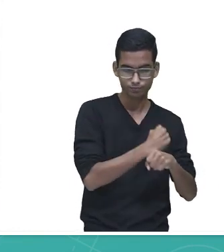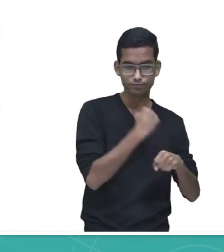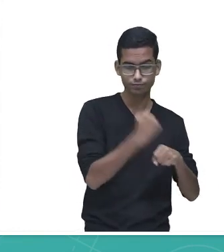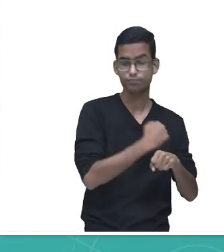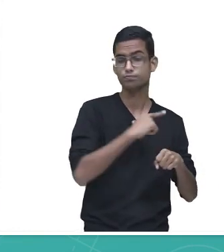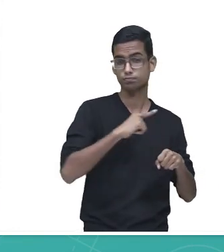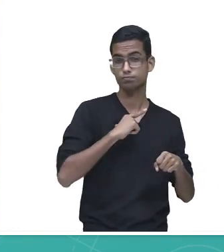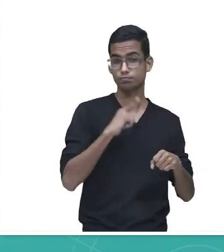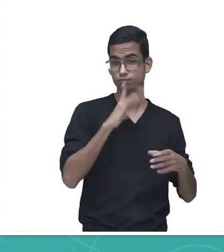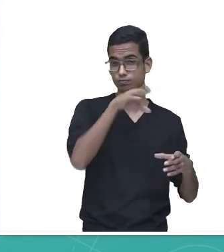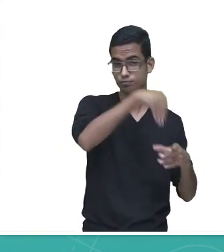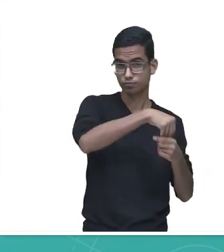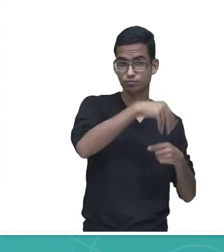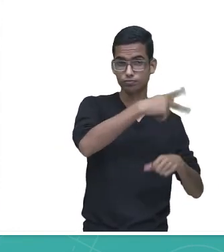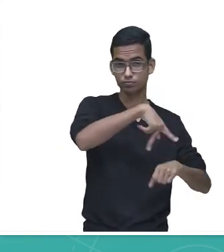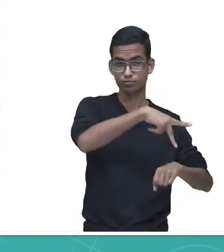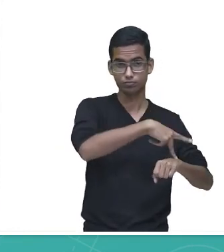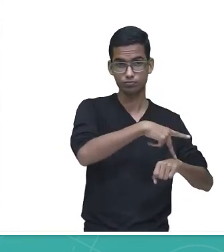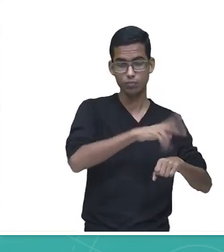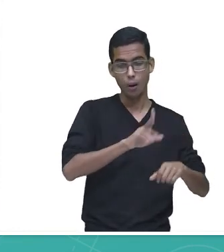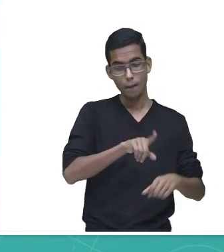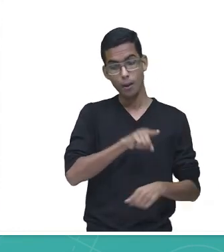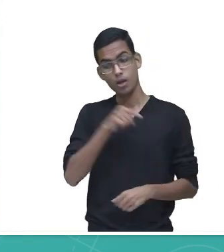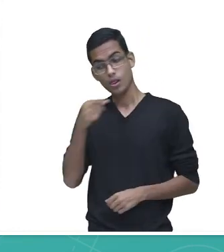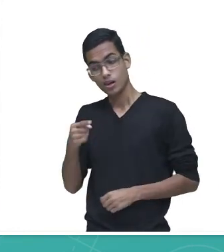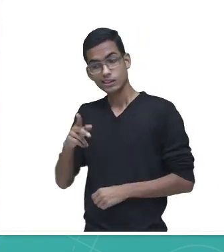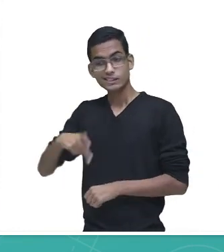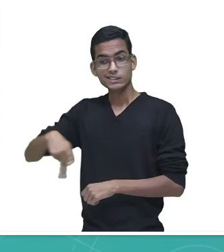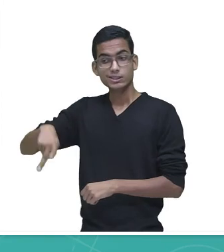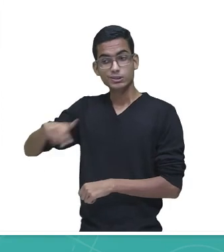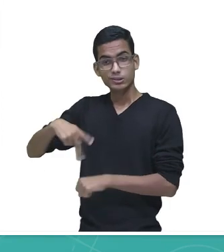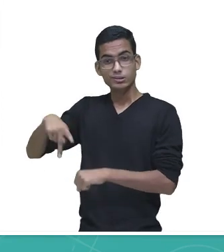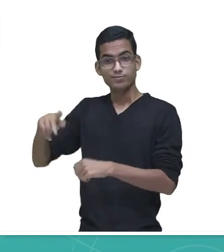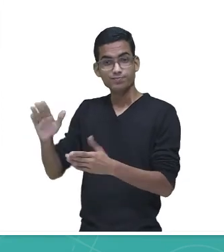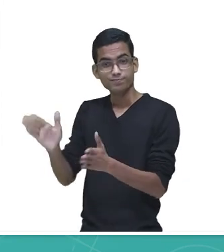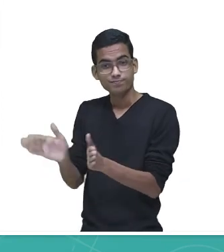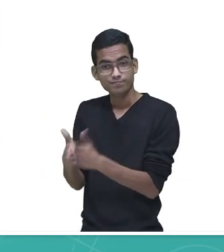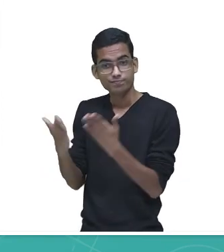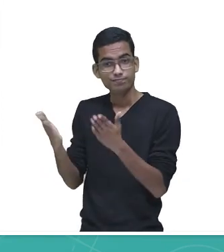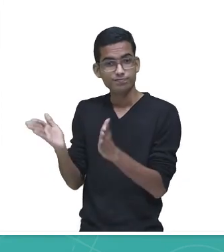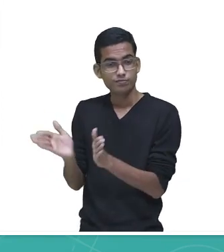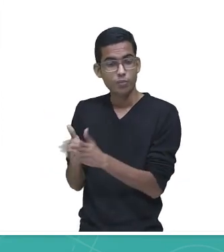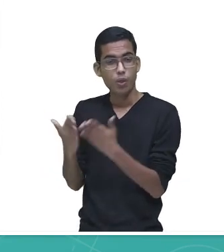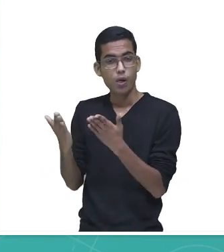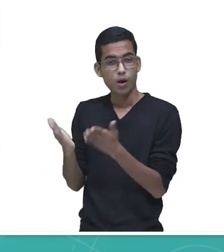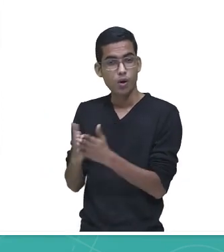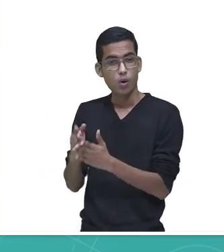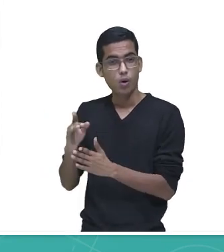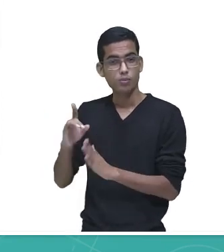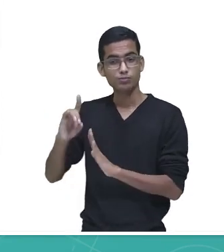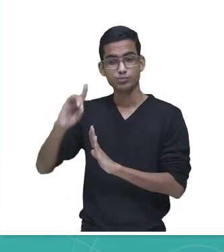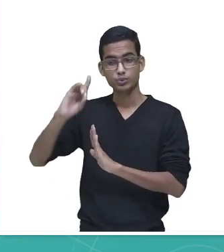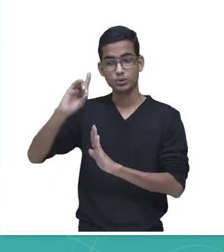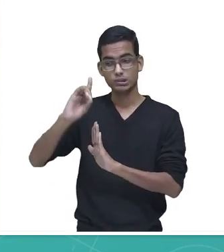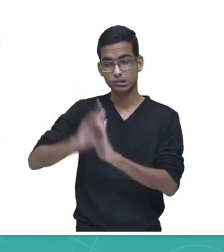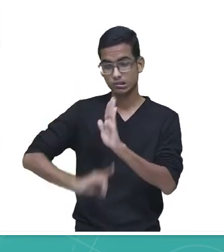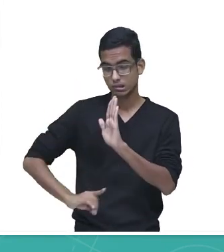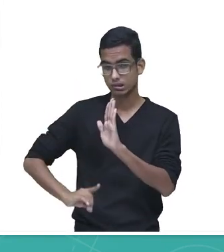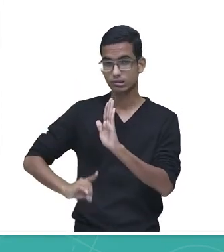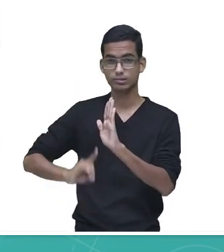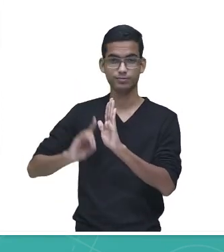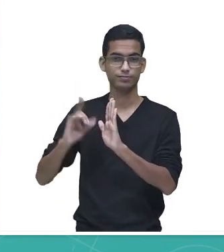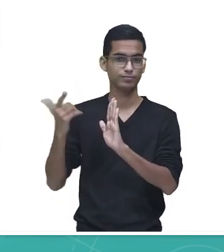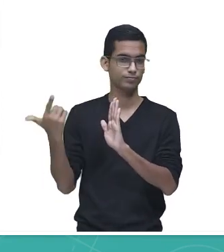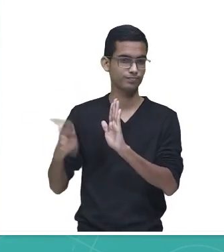possuir. Quando a gente fala dos países pobres, nós estamos falando da negação de direitos. Infelizmente, eu preciso dizer isso.